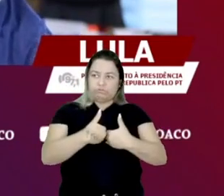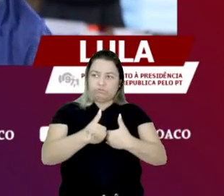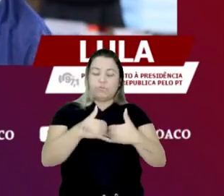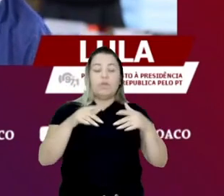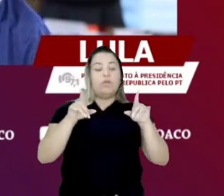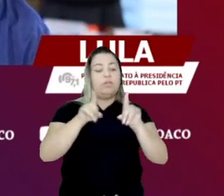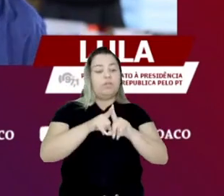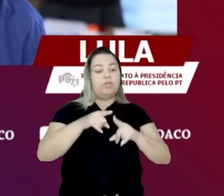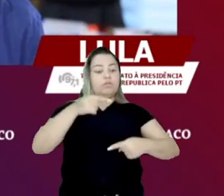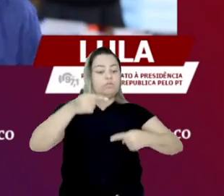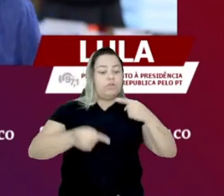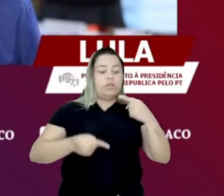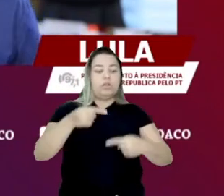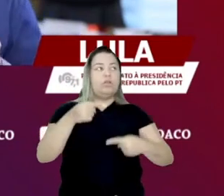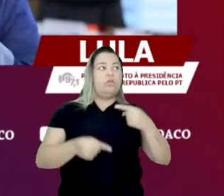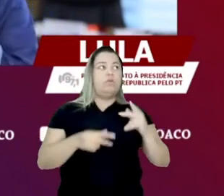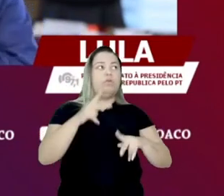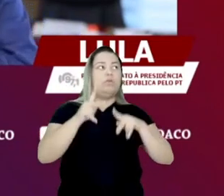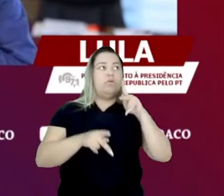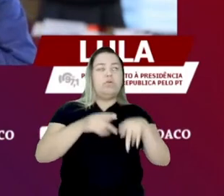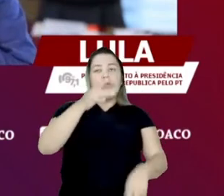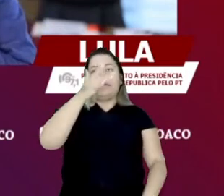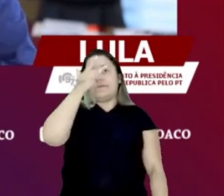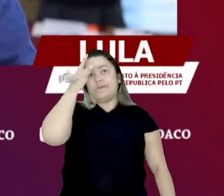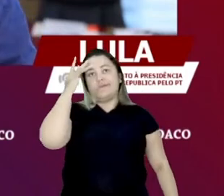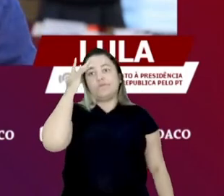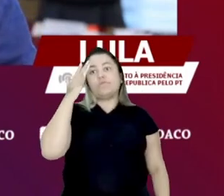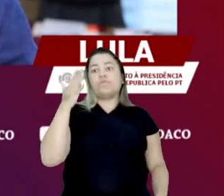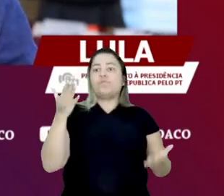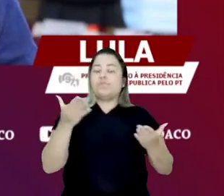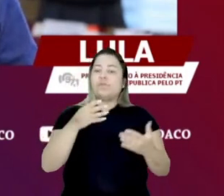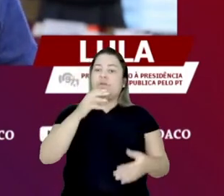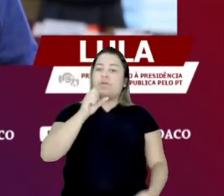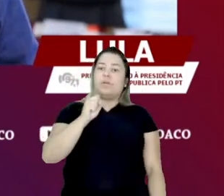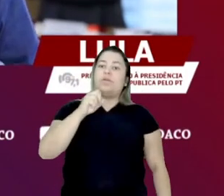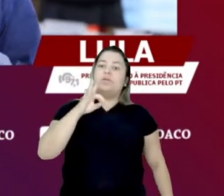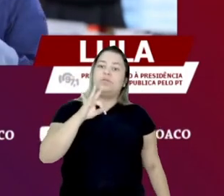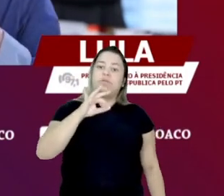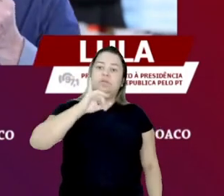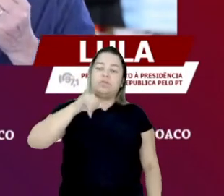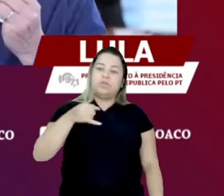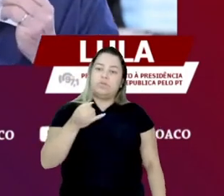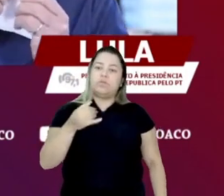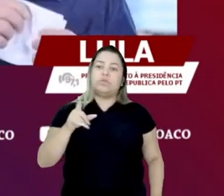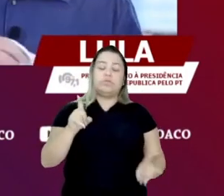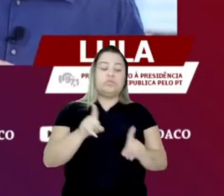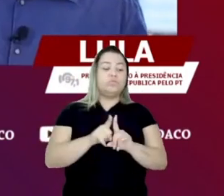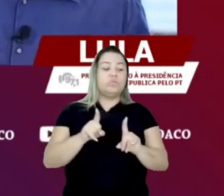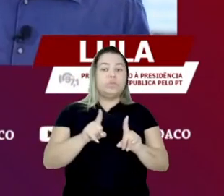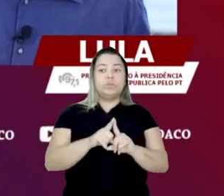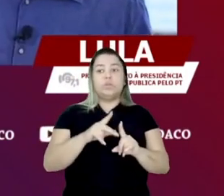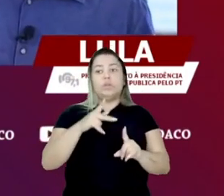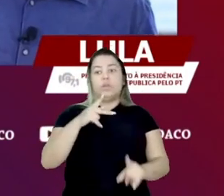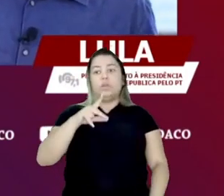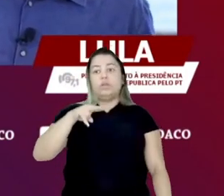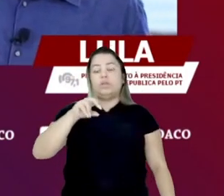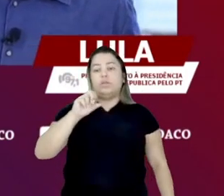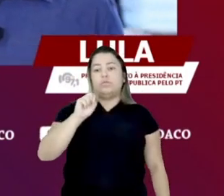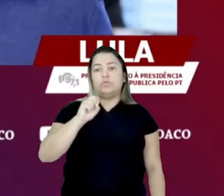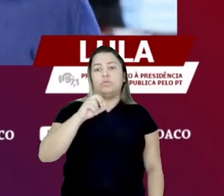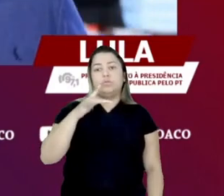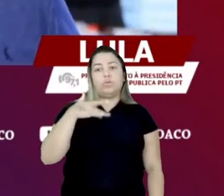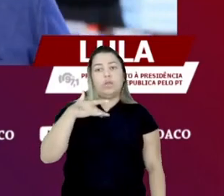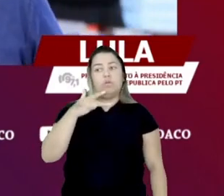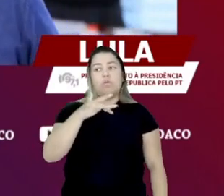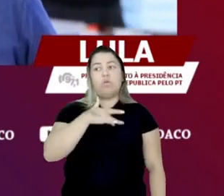inclusive famílias de autistas, em que planos de saúde pode fazer ou não essa cobertura também, dependendo da decisão do STJ. Lula,